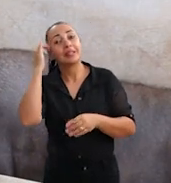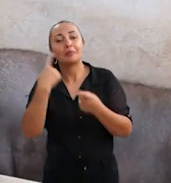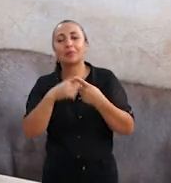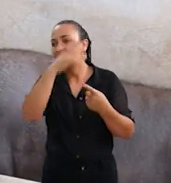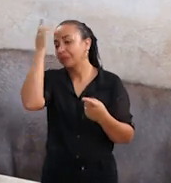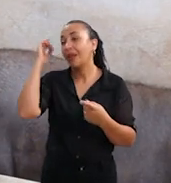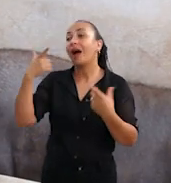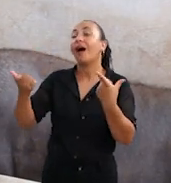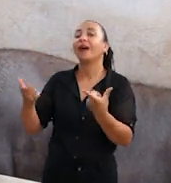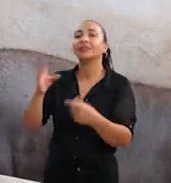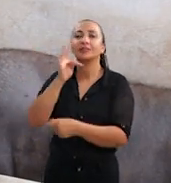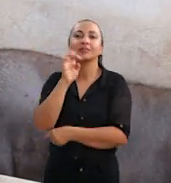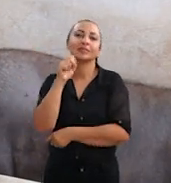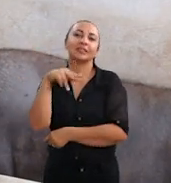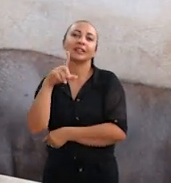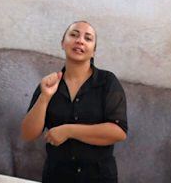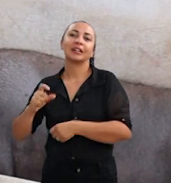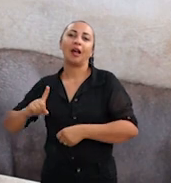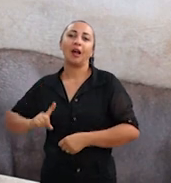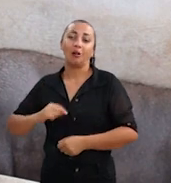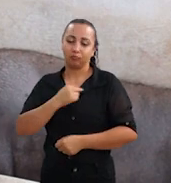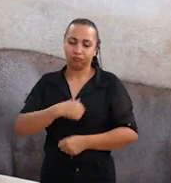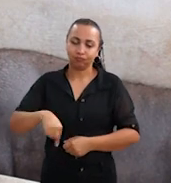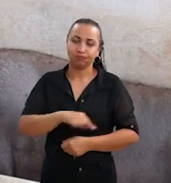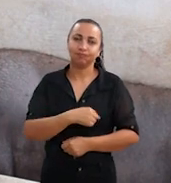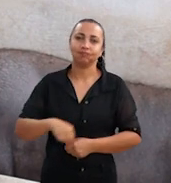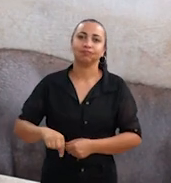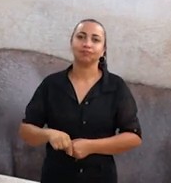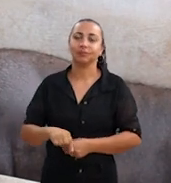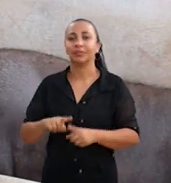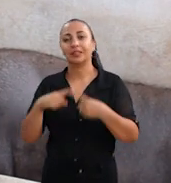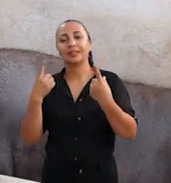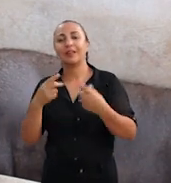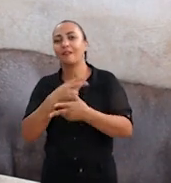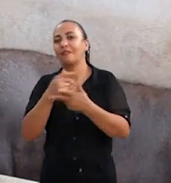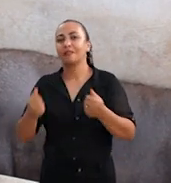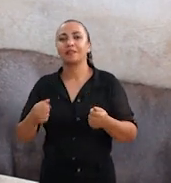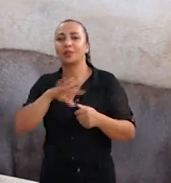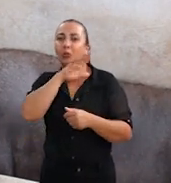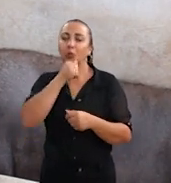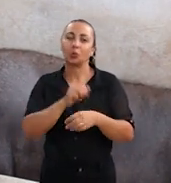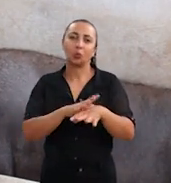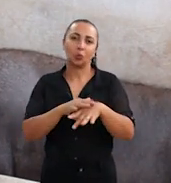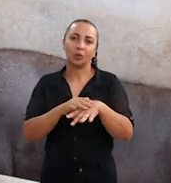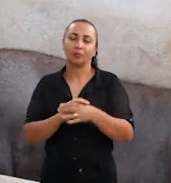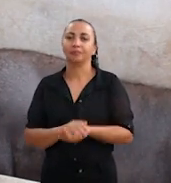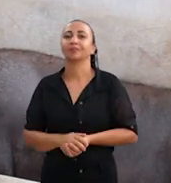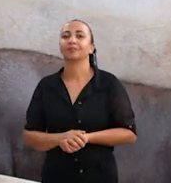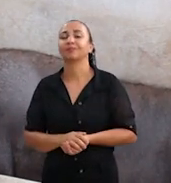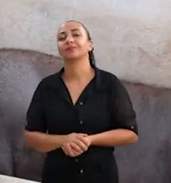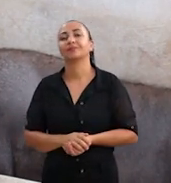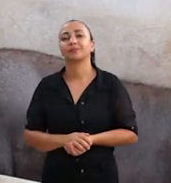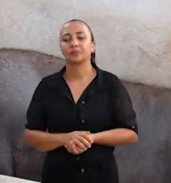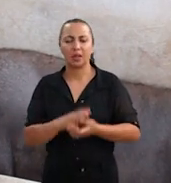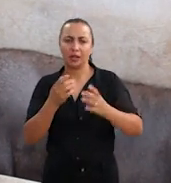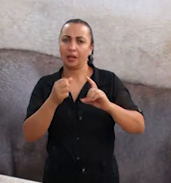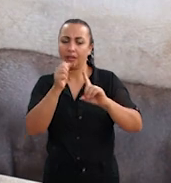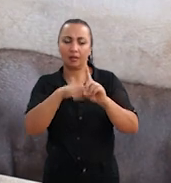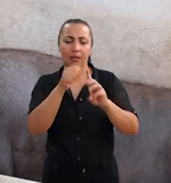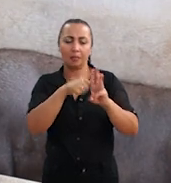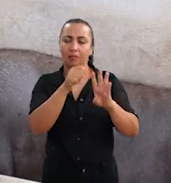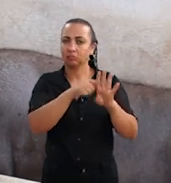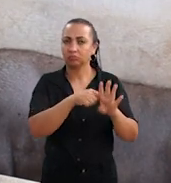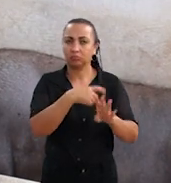questão. E a tênia? E série de doenças do suíno. Se você trabalha com calendário vacinal